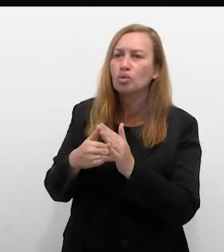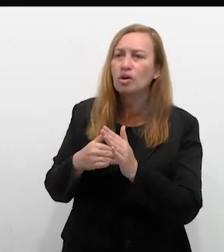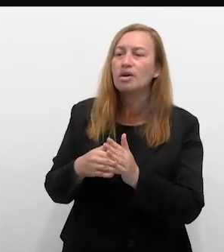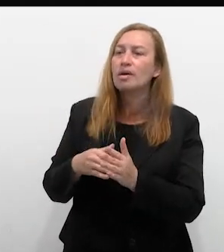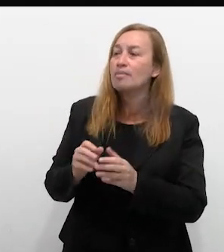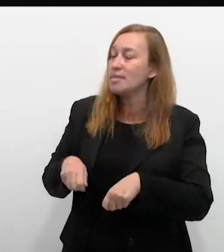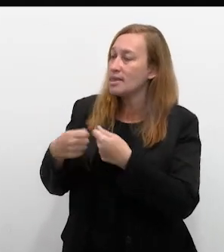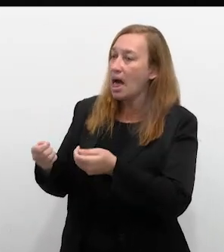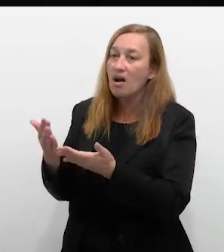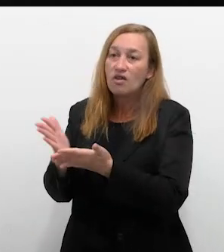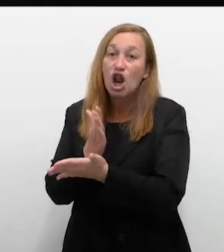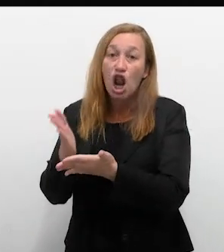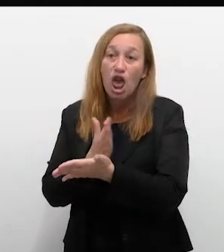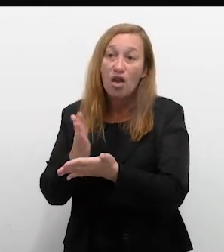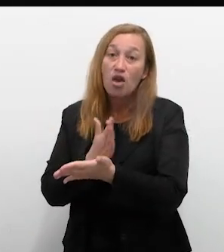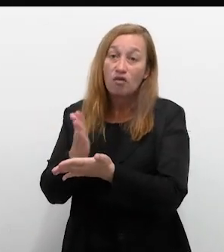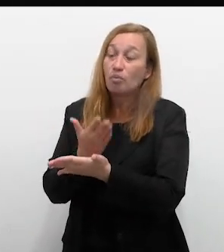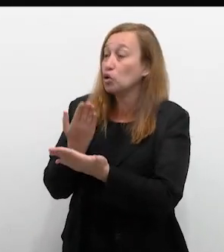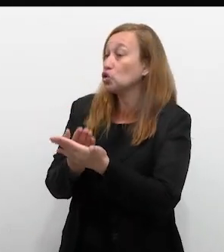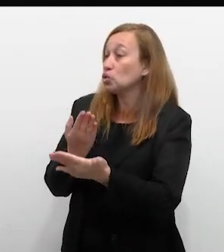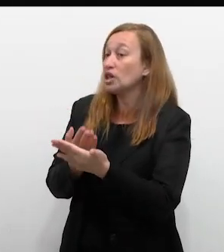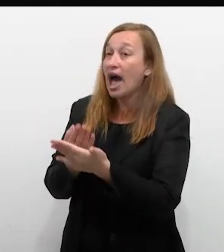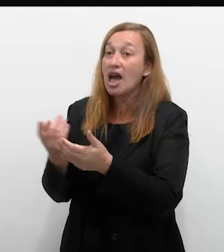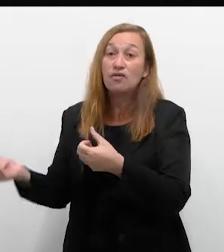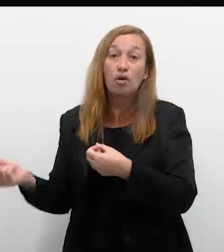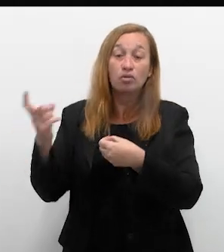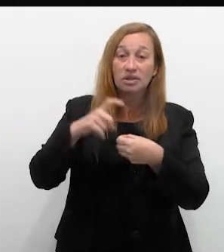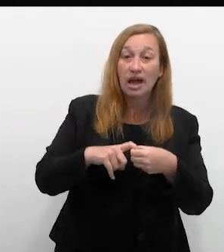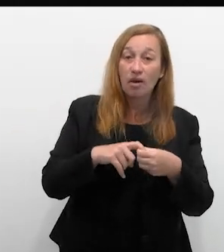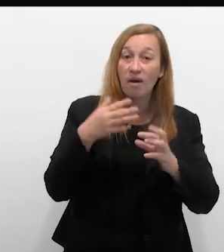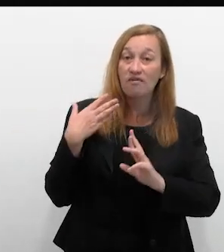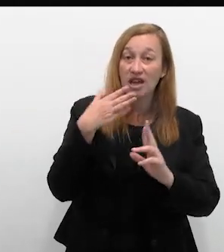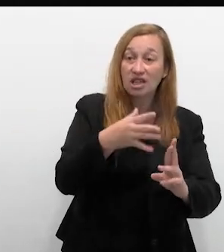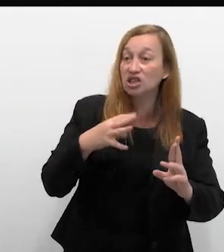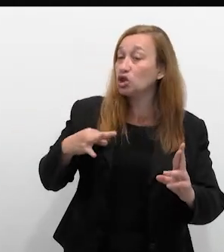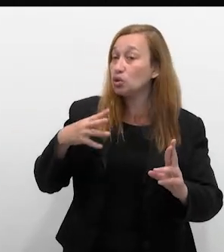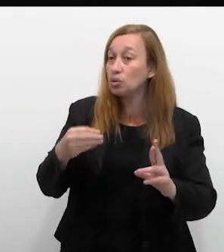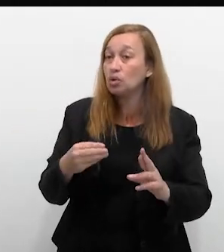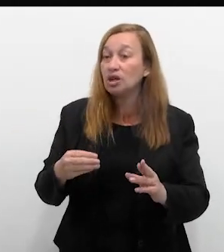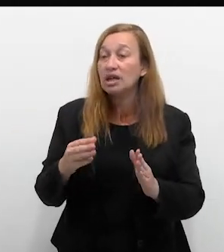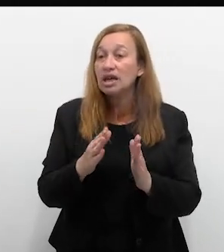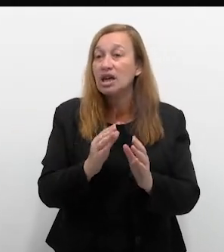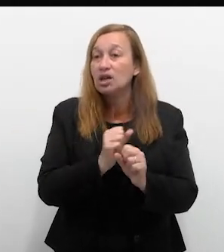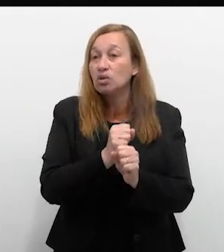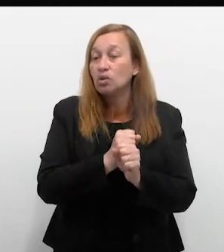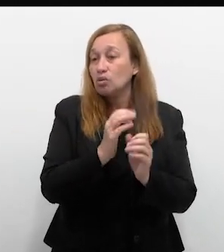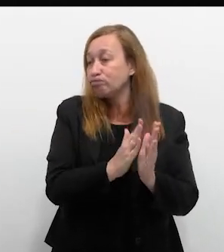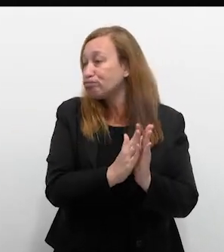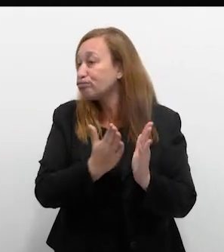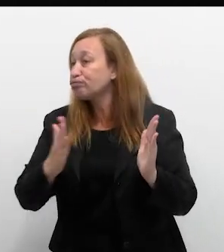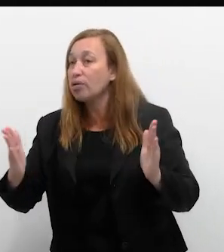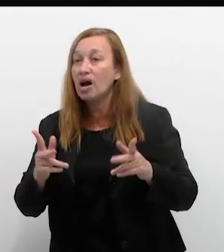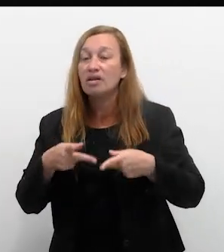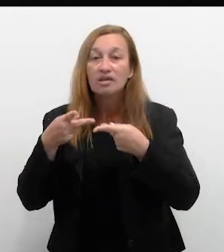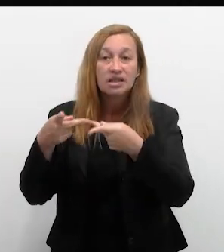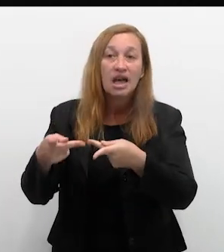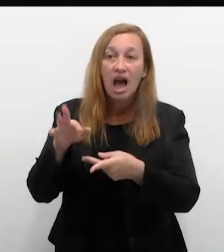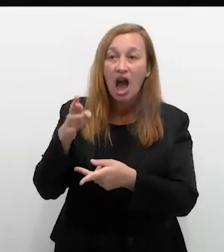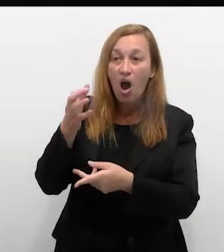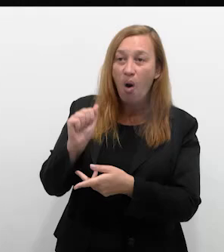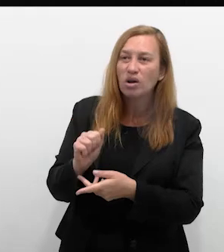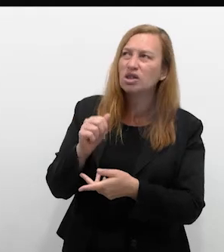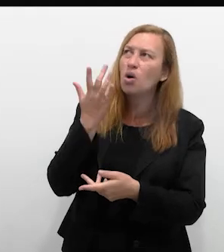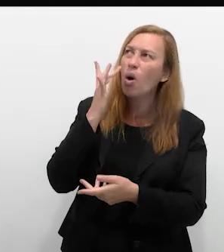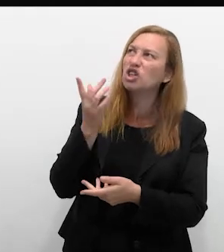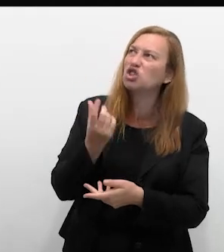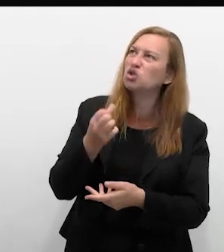todo o processo, me dava livros para eu estudar em casa e eu voltar com a referência estudada. E aí, durante esse ano todo, meu processo foi